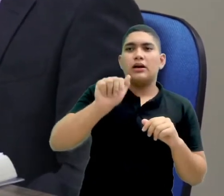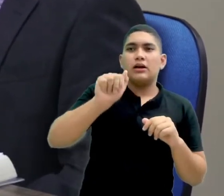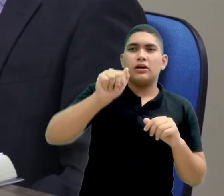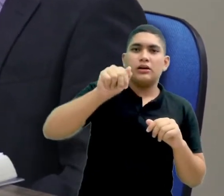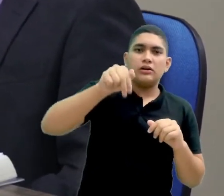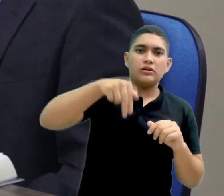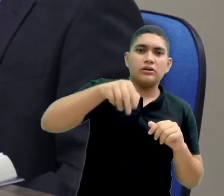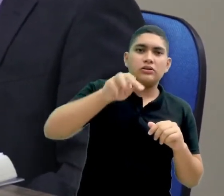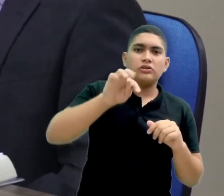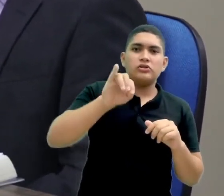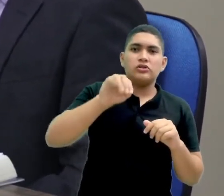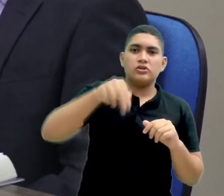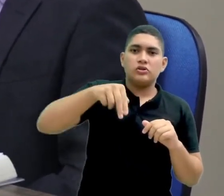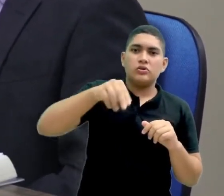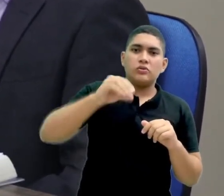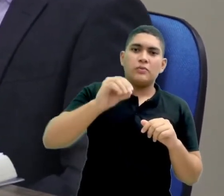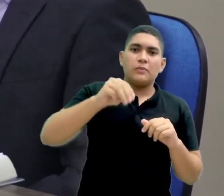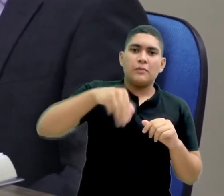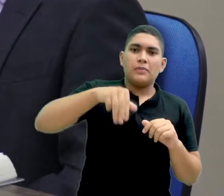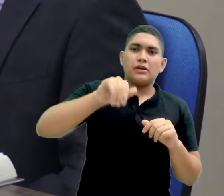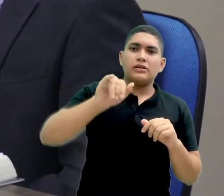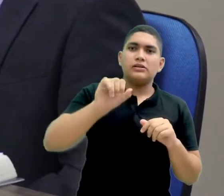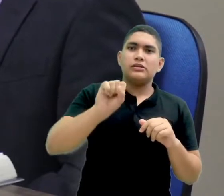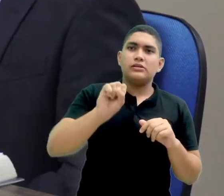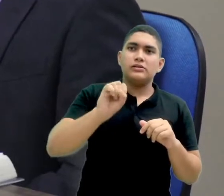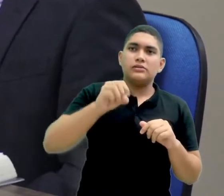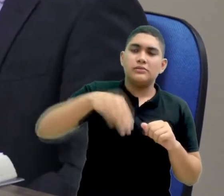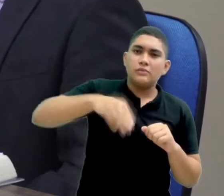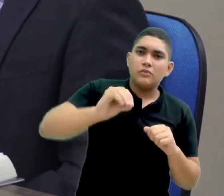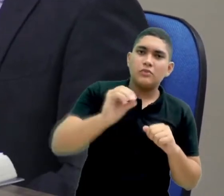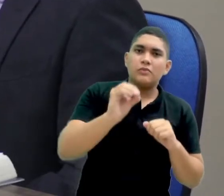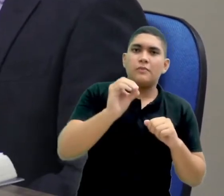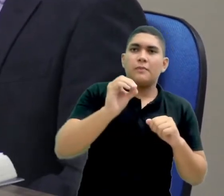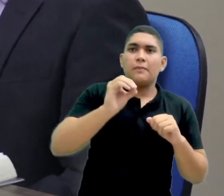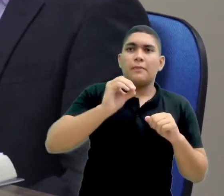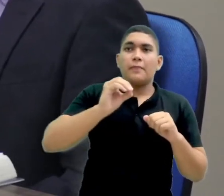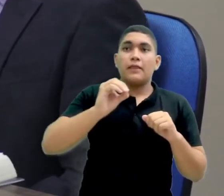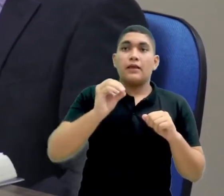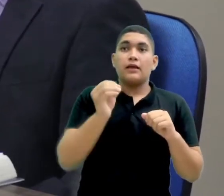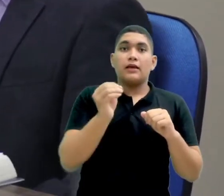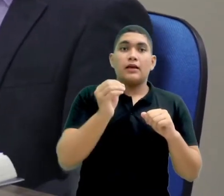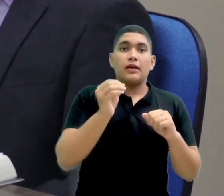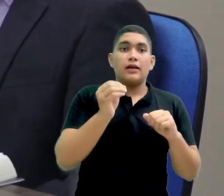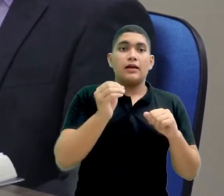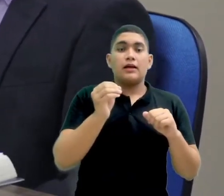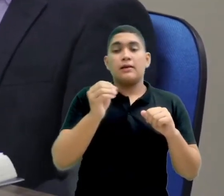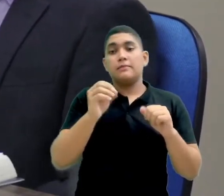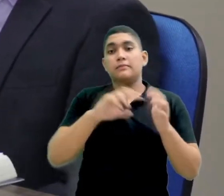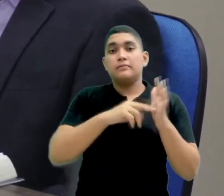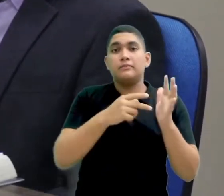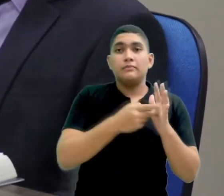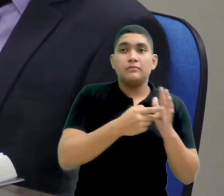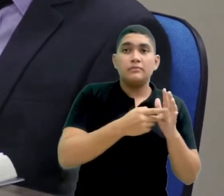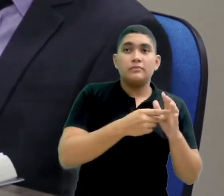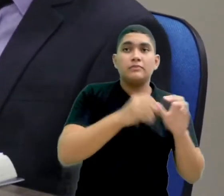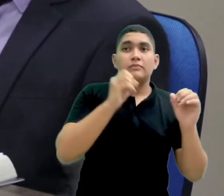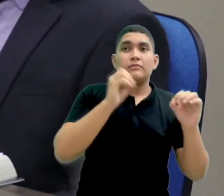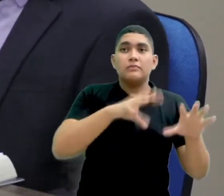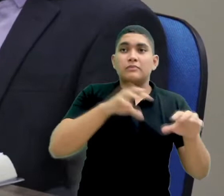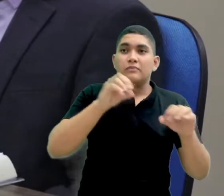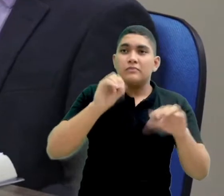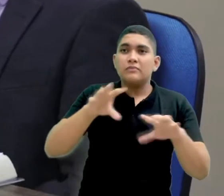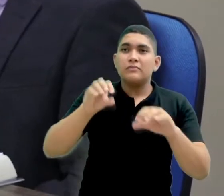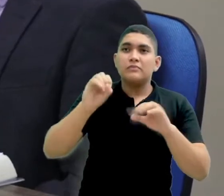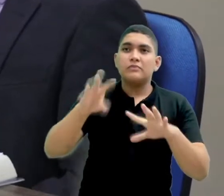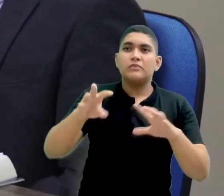por Martinho Lutero e ele é definido como uma declaração que sobre a dispensação do Evangelho da Graça, a lei moral,